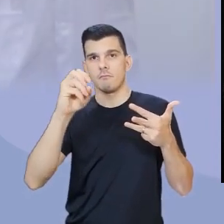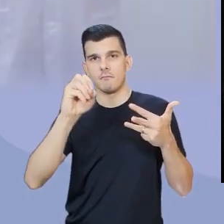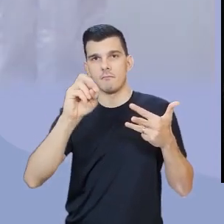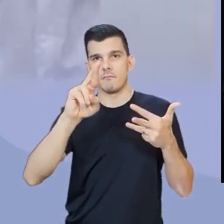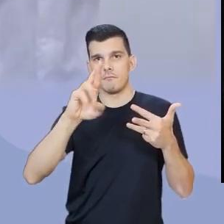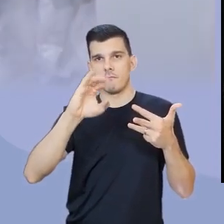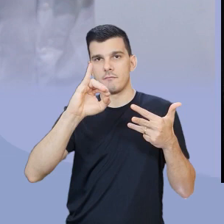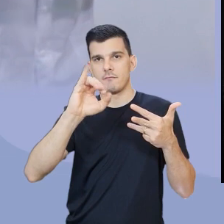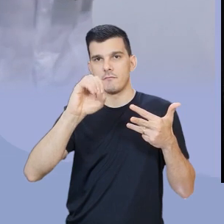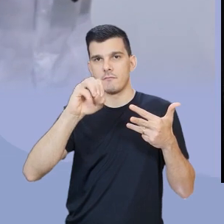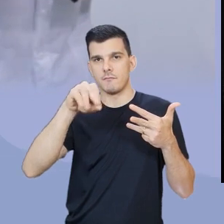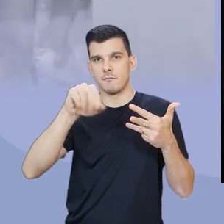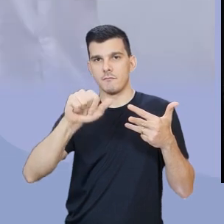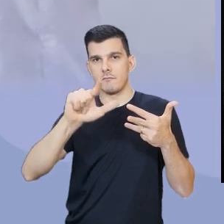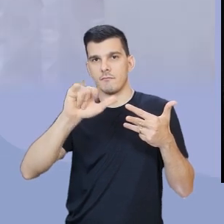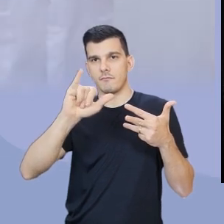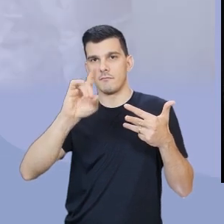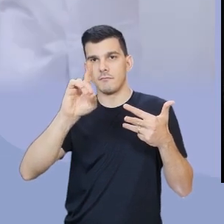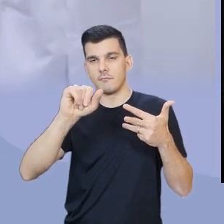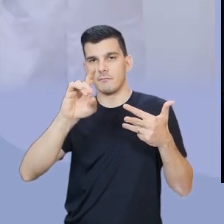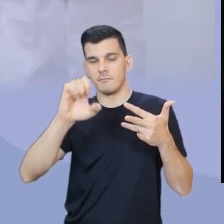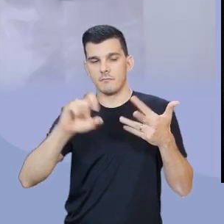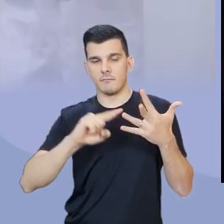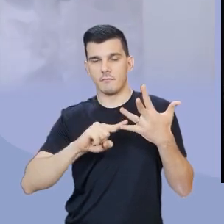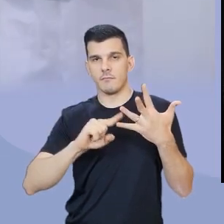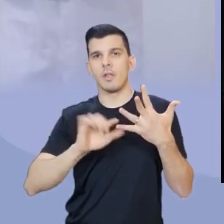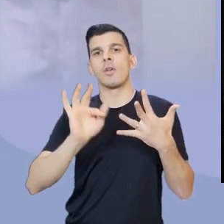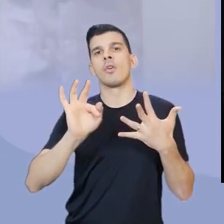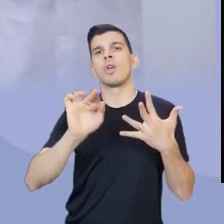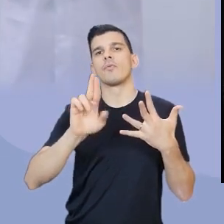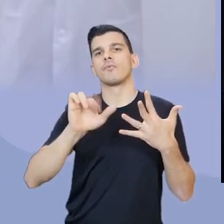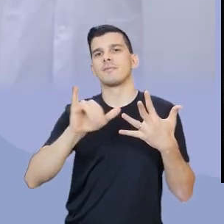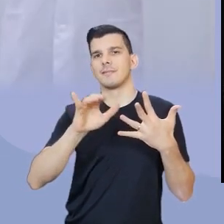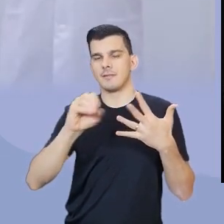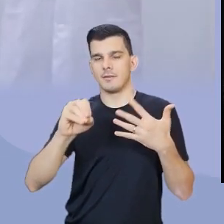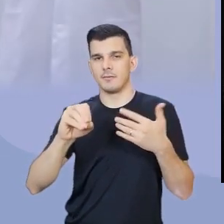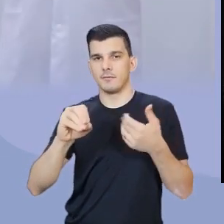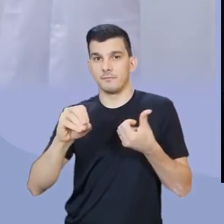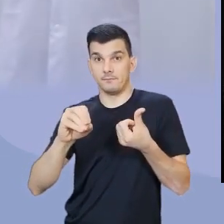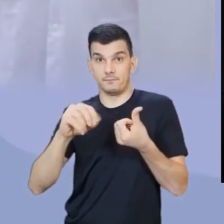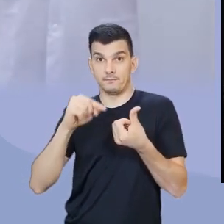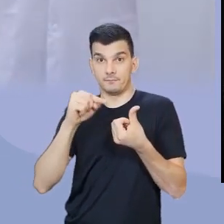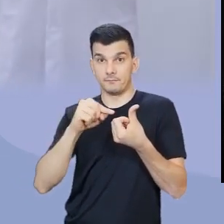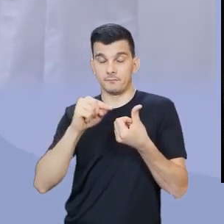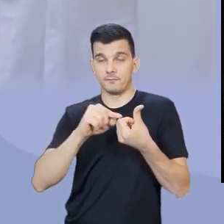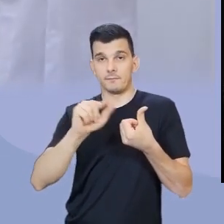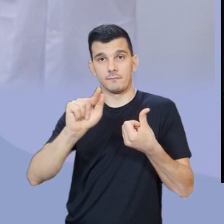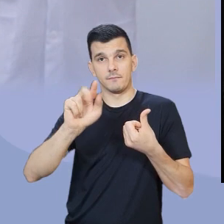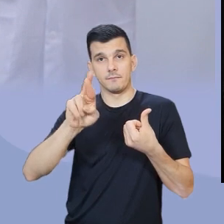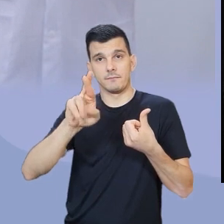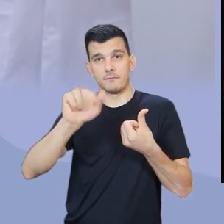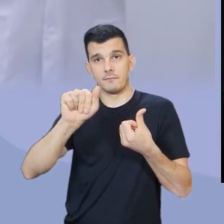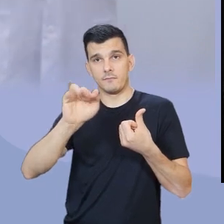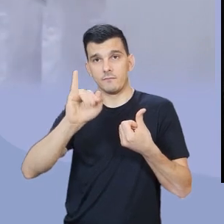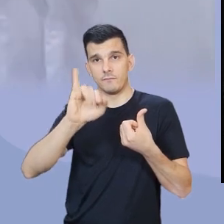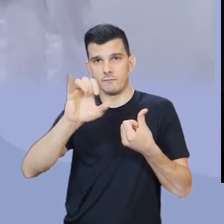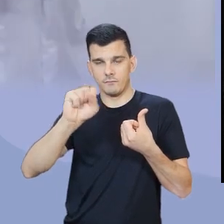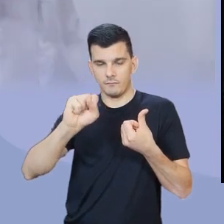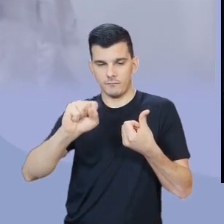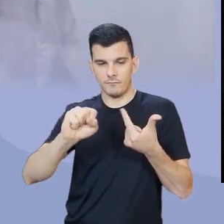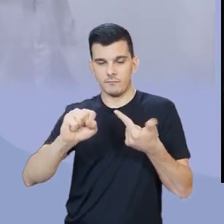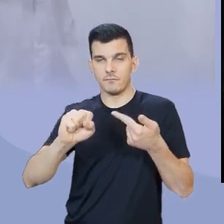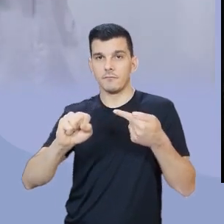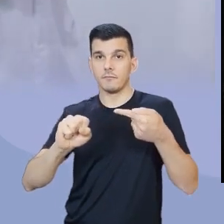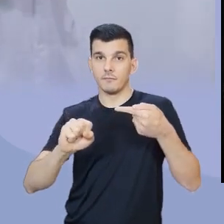Beleza? Competência 5, funções e gráficos. Competência 6, gráficos e tabelas. E